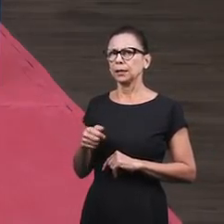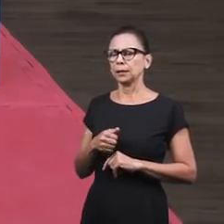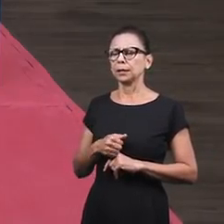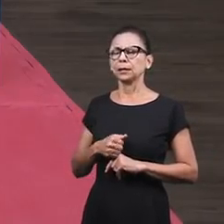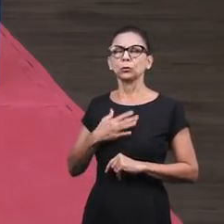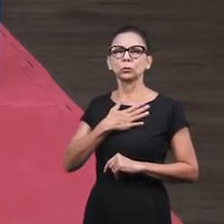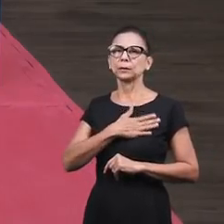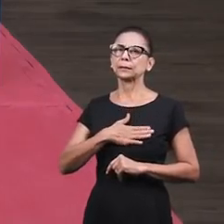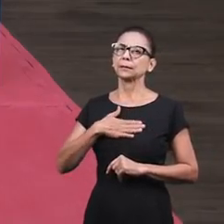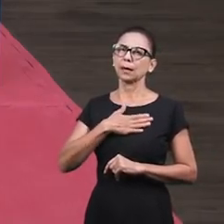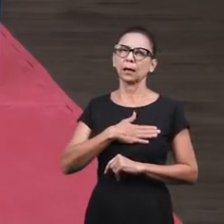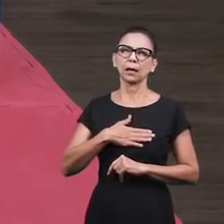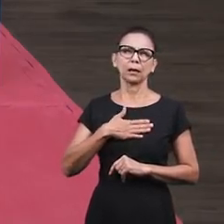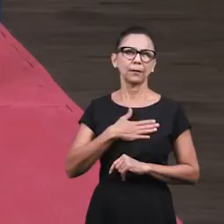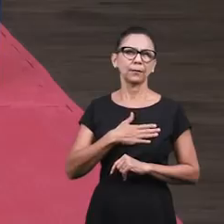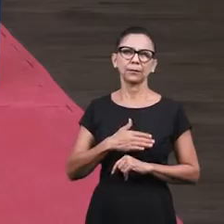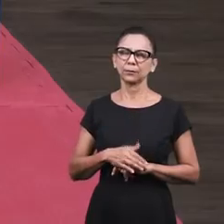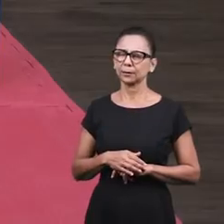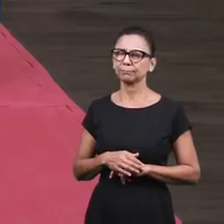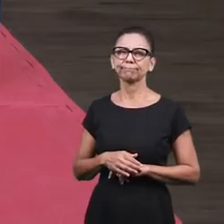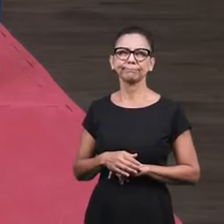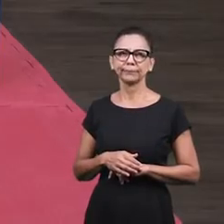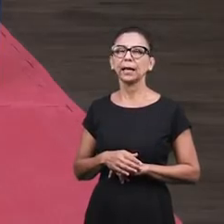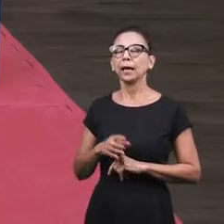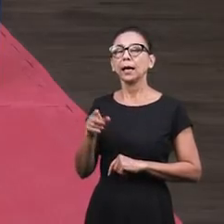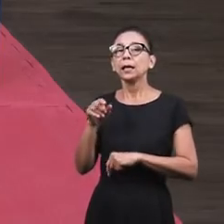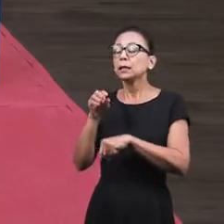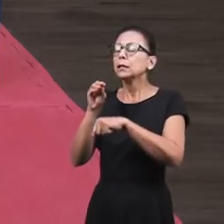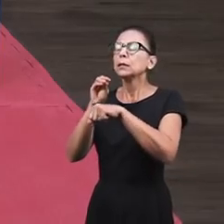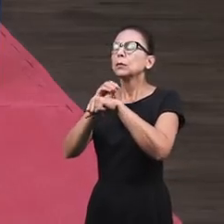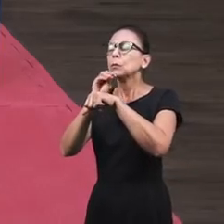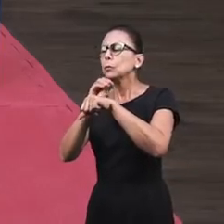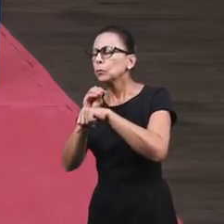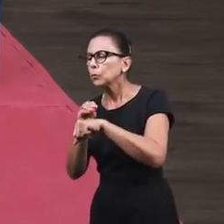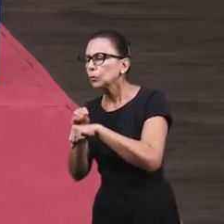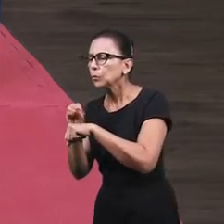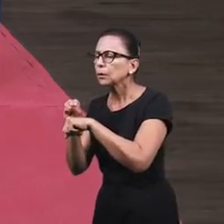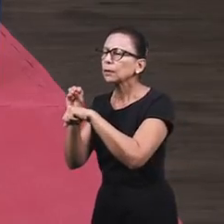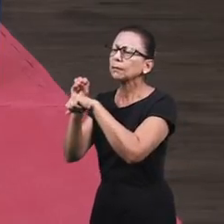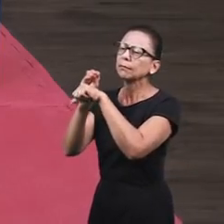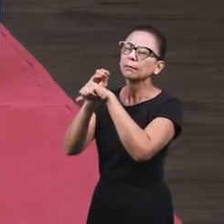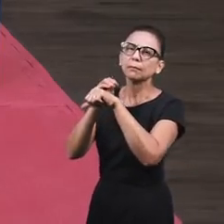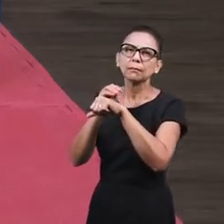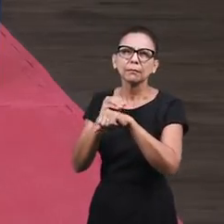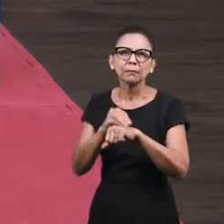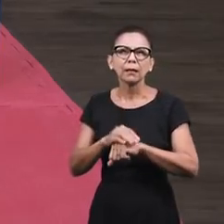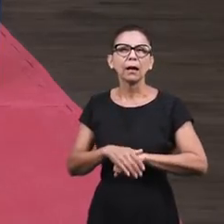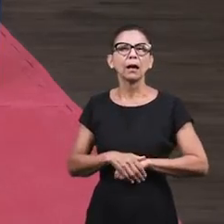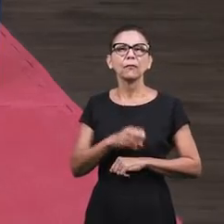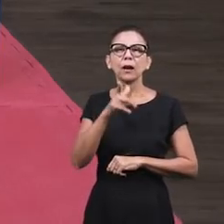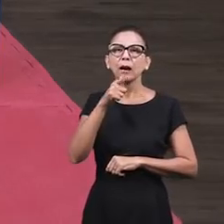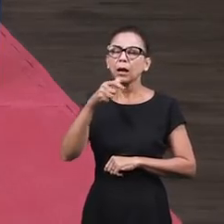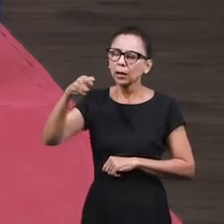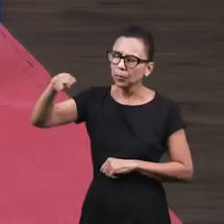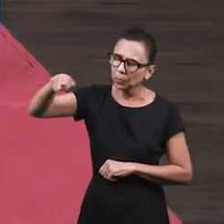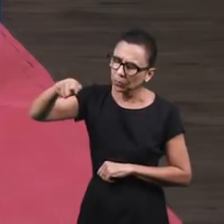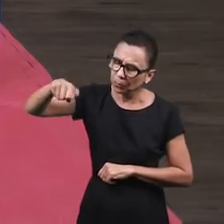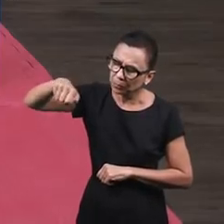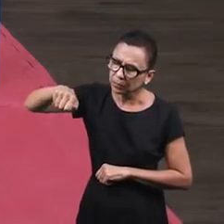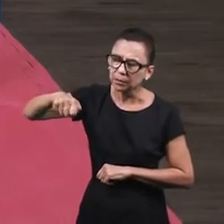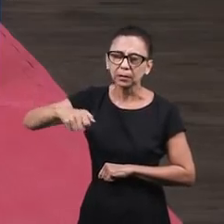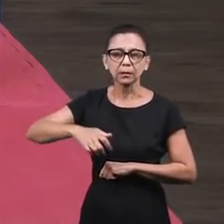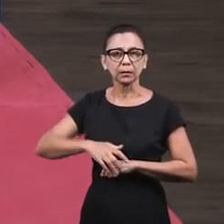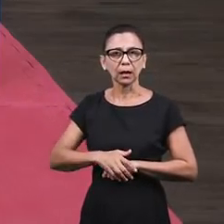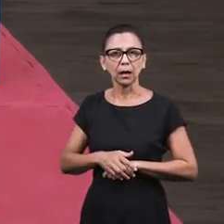muito valorizar sua herança para mim porque na volte cuidava Da Vinha dele é ele sabia